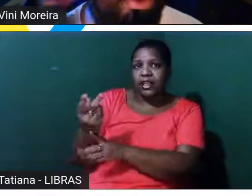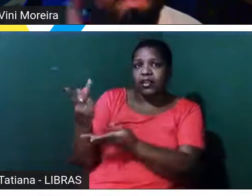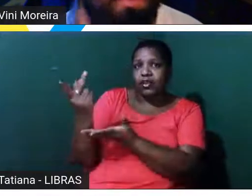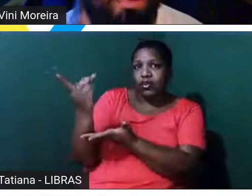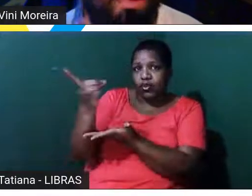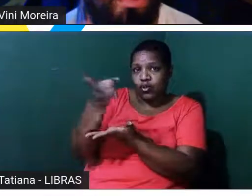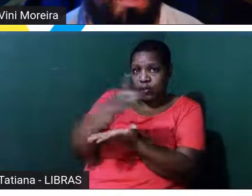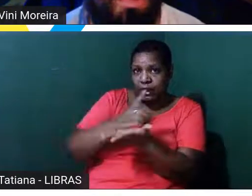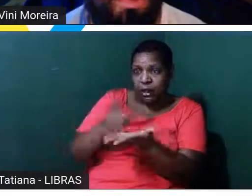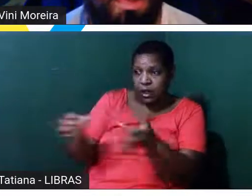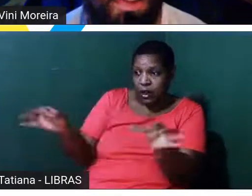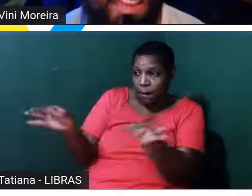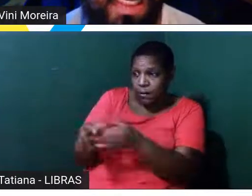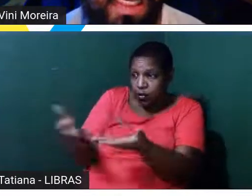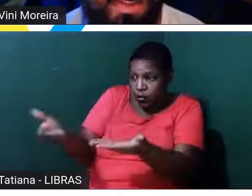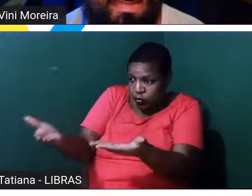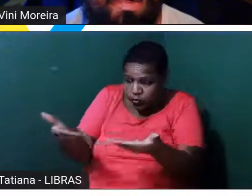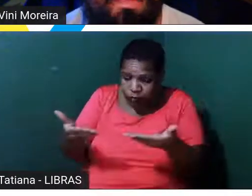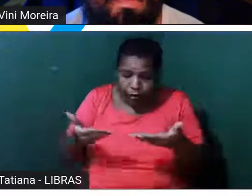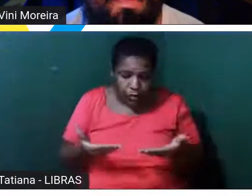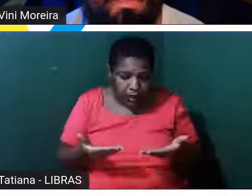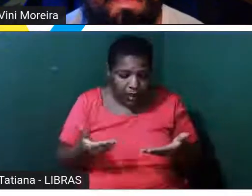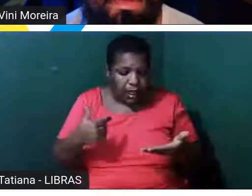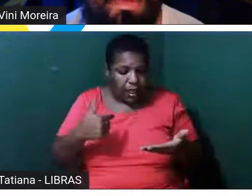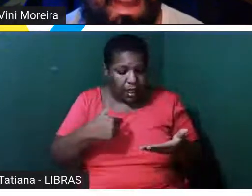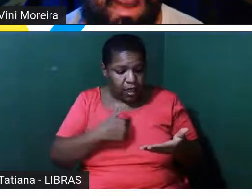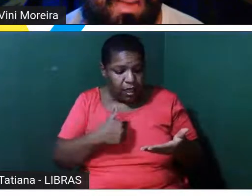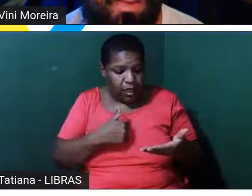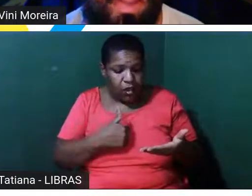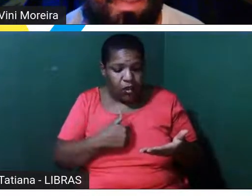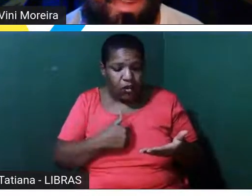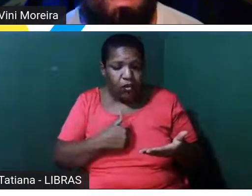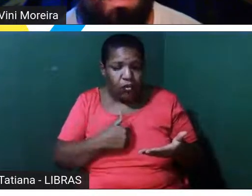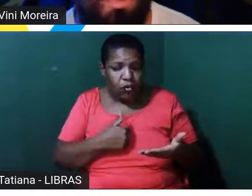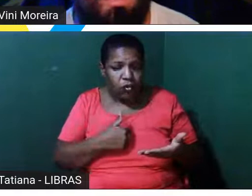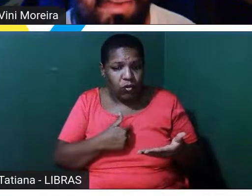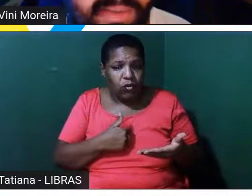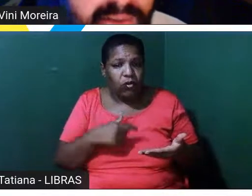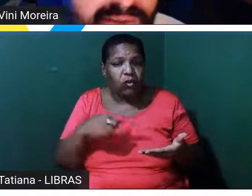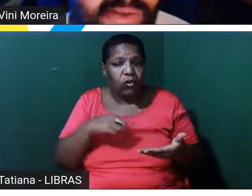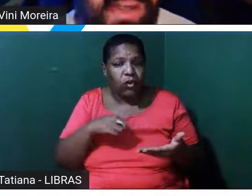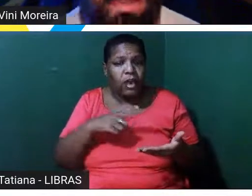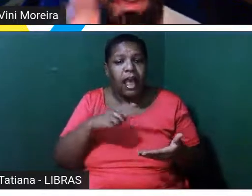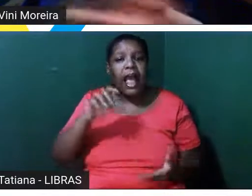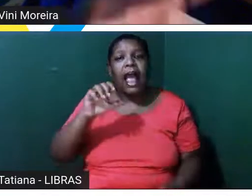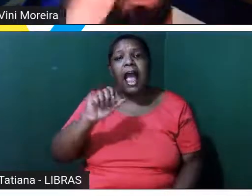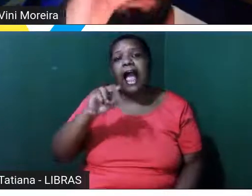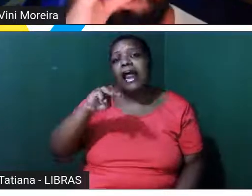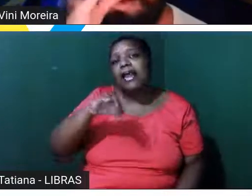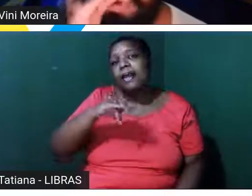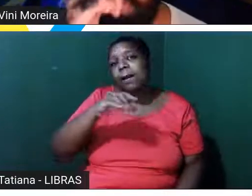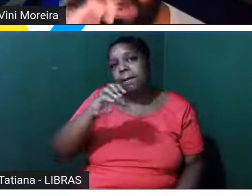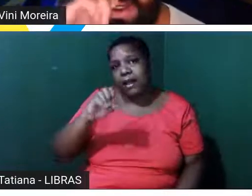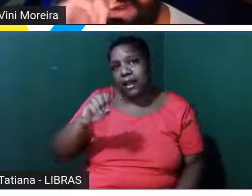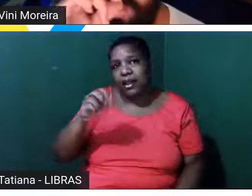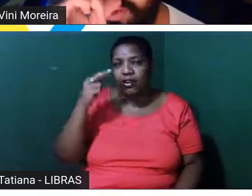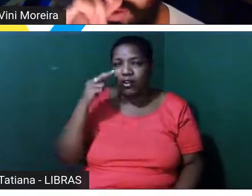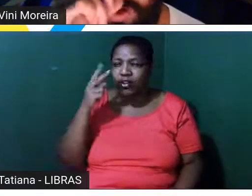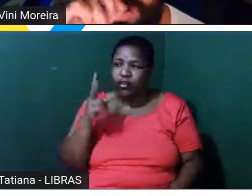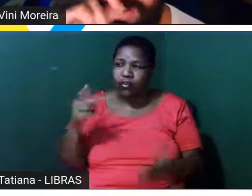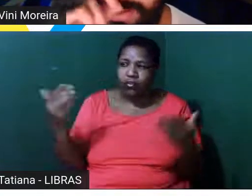veio pronto para mim e nesse caso animação se a gente traz a essas